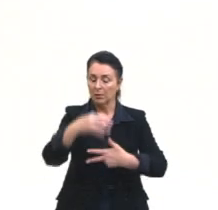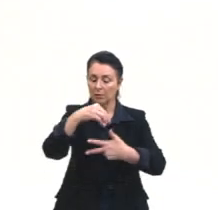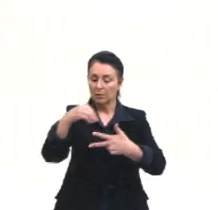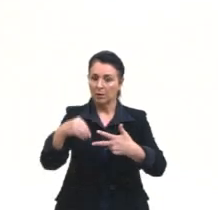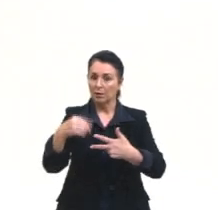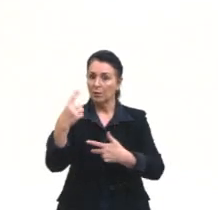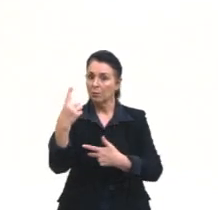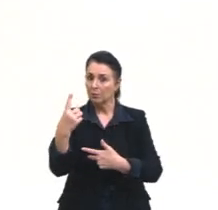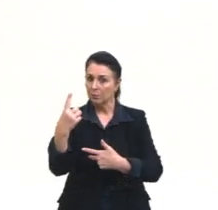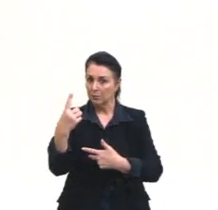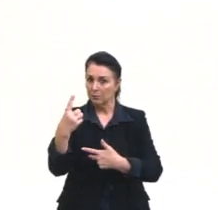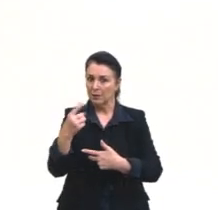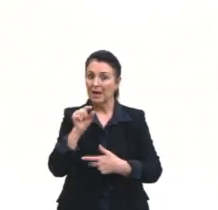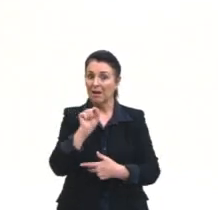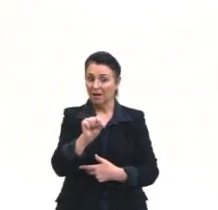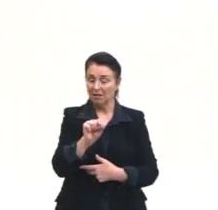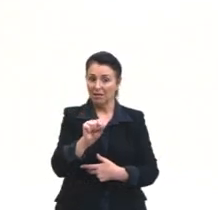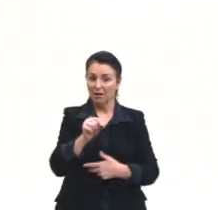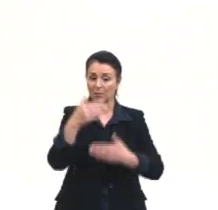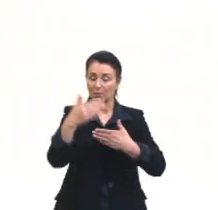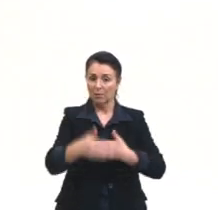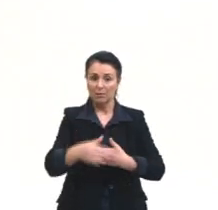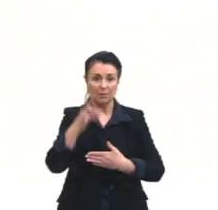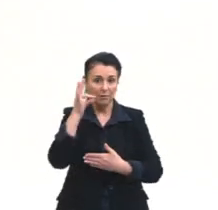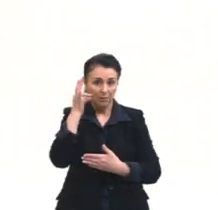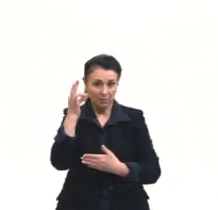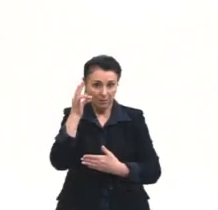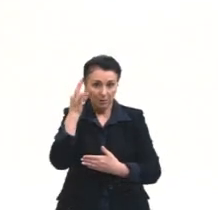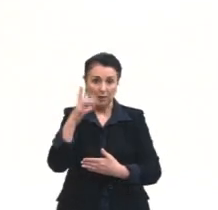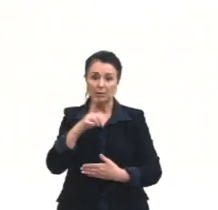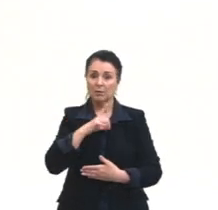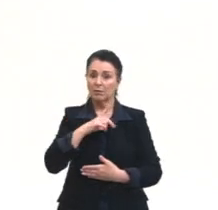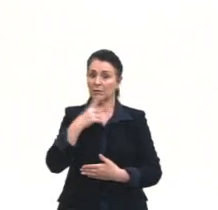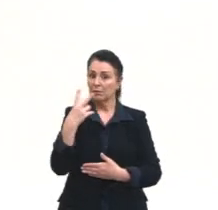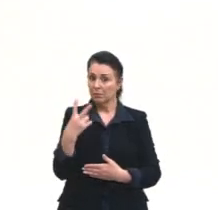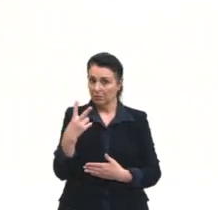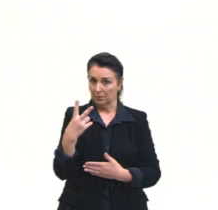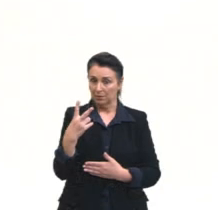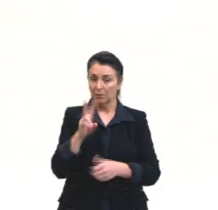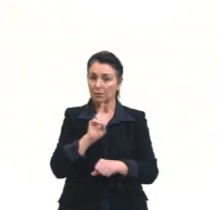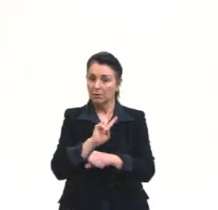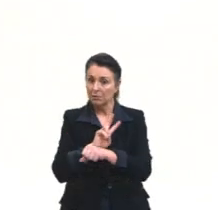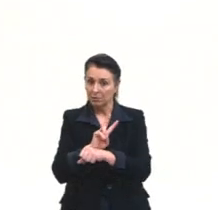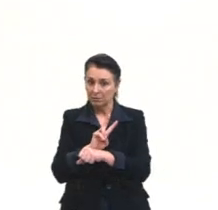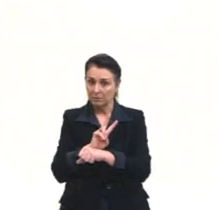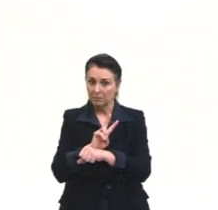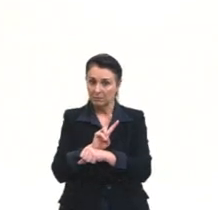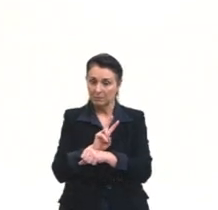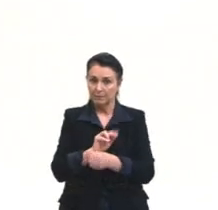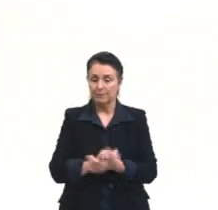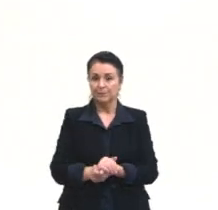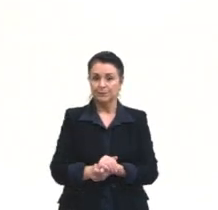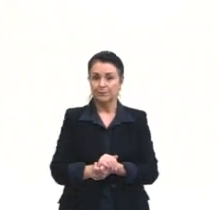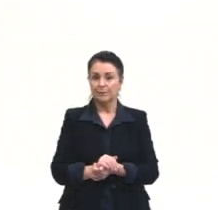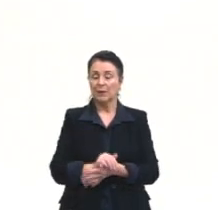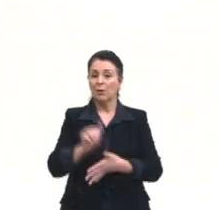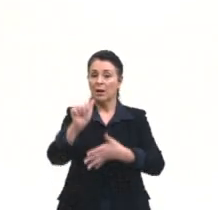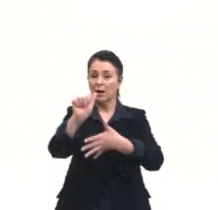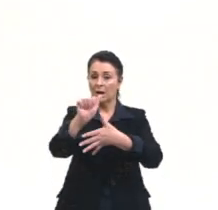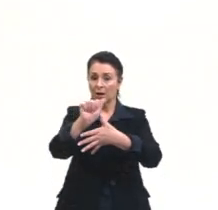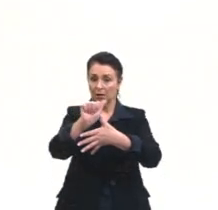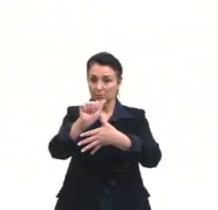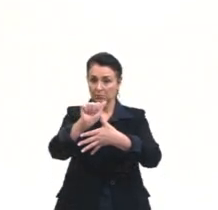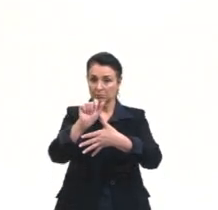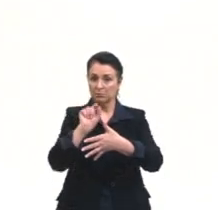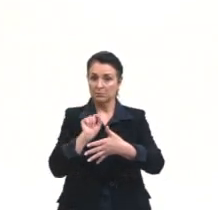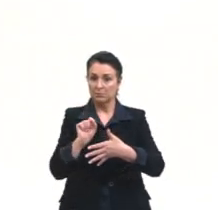como essa aqui é de vestibular eles abriram para mais possibilidades e a letra A que